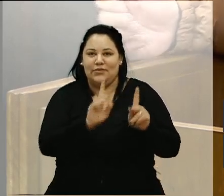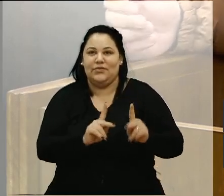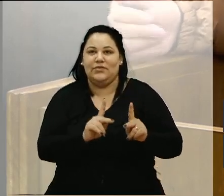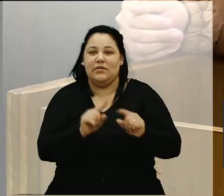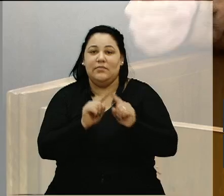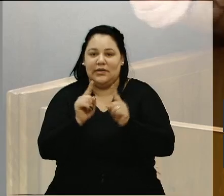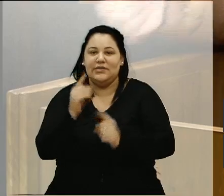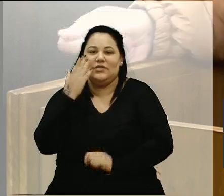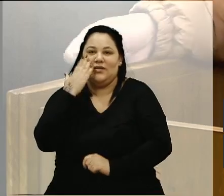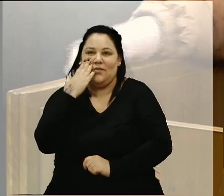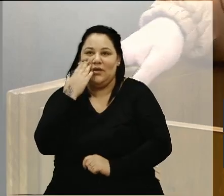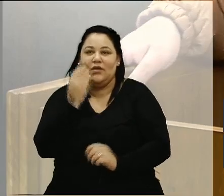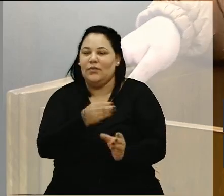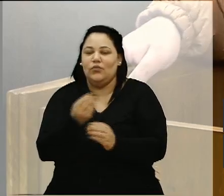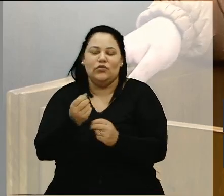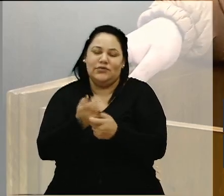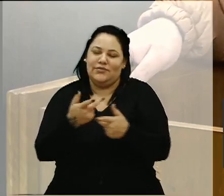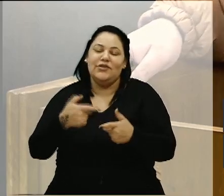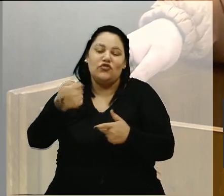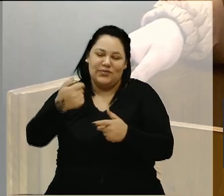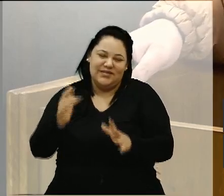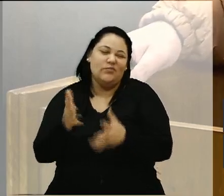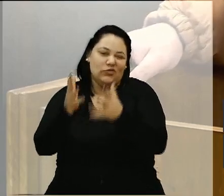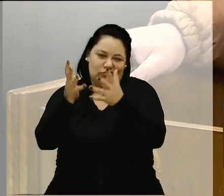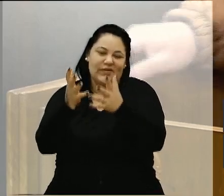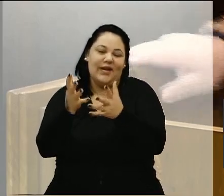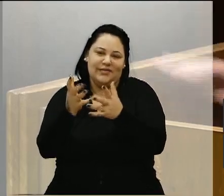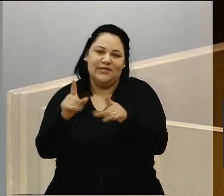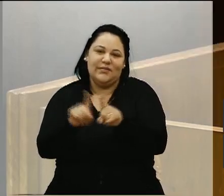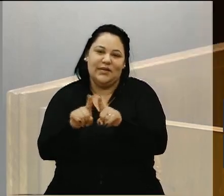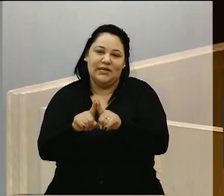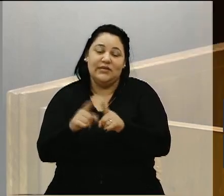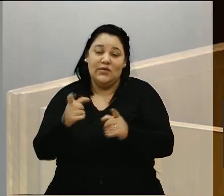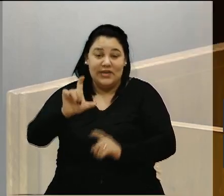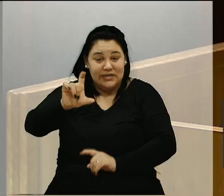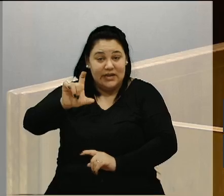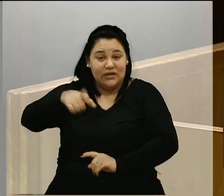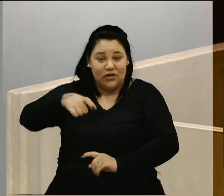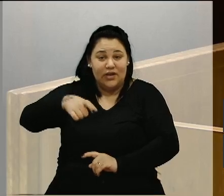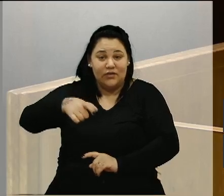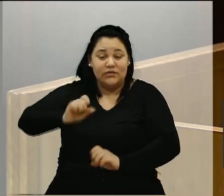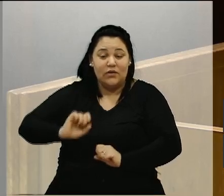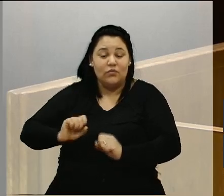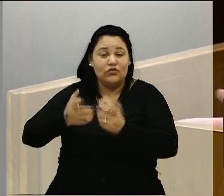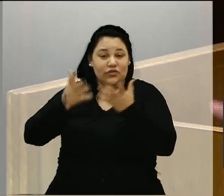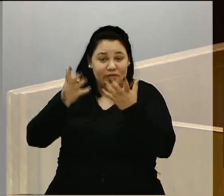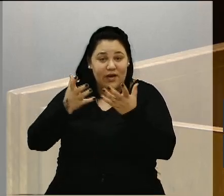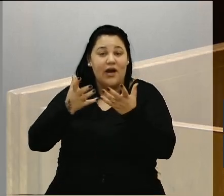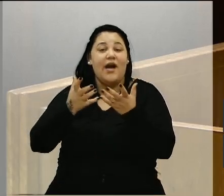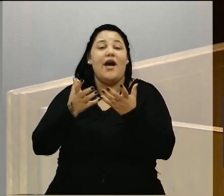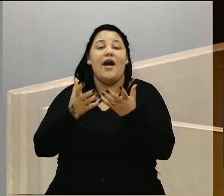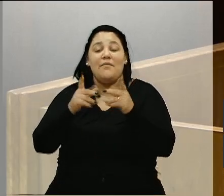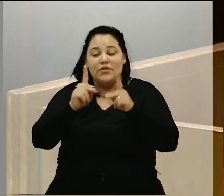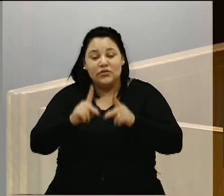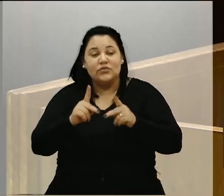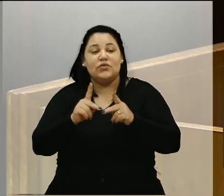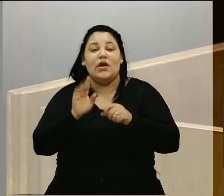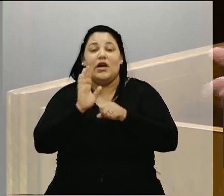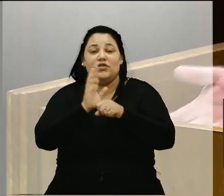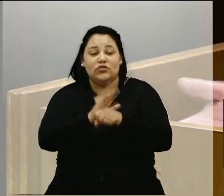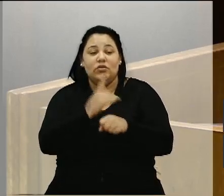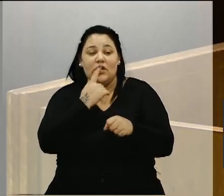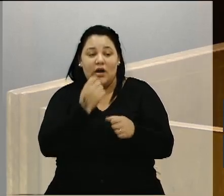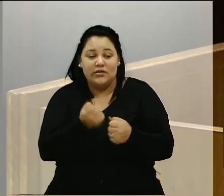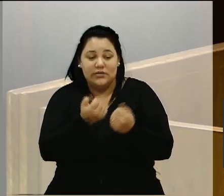muitas coisas precisam do incentivo. Então que a carteirinha ela seja o estímulo para que as pessoas venham a doar mais sangue e